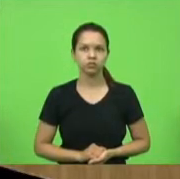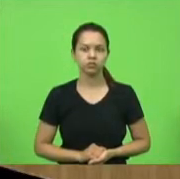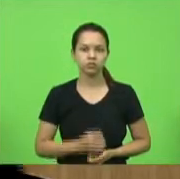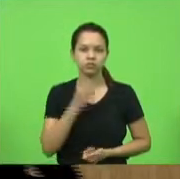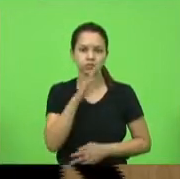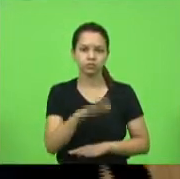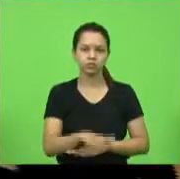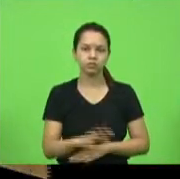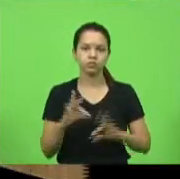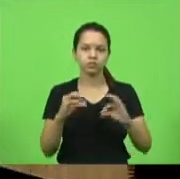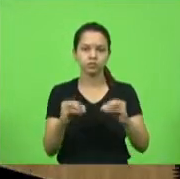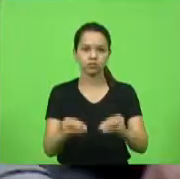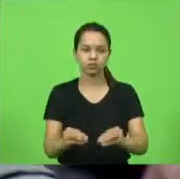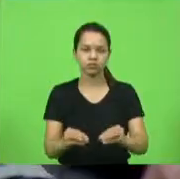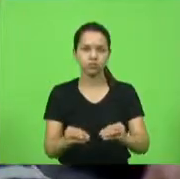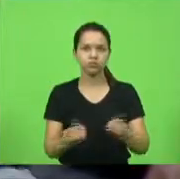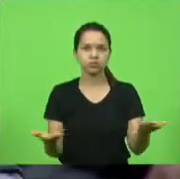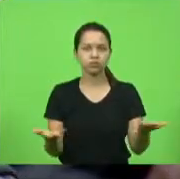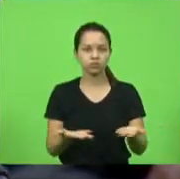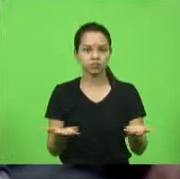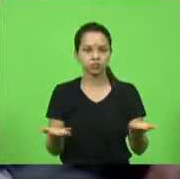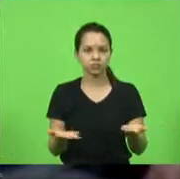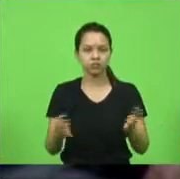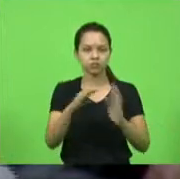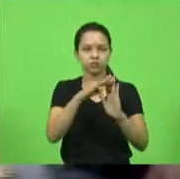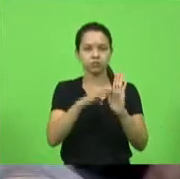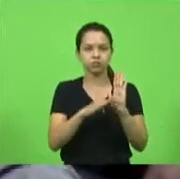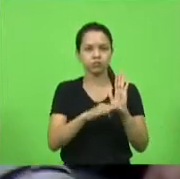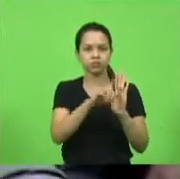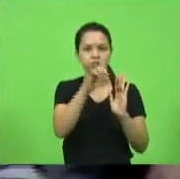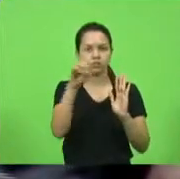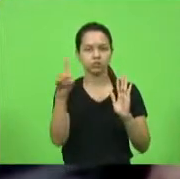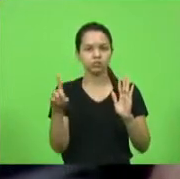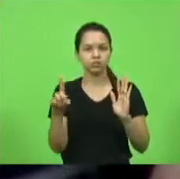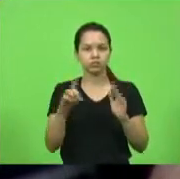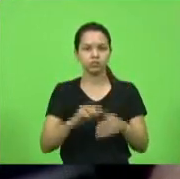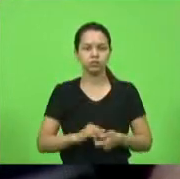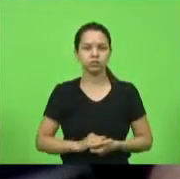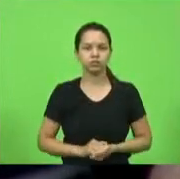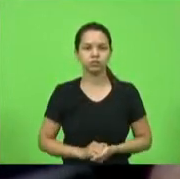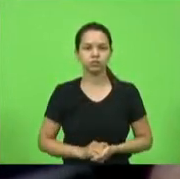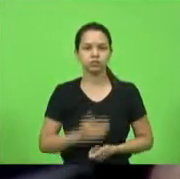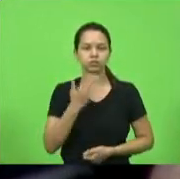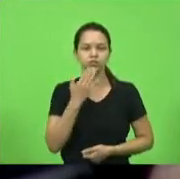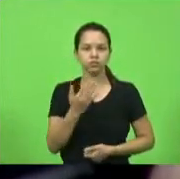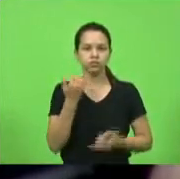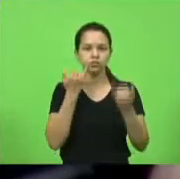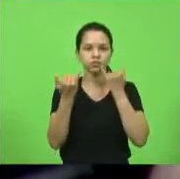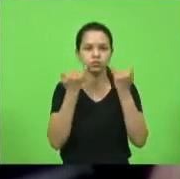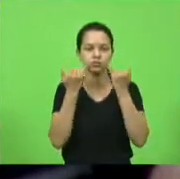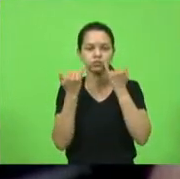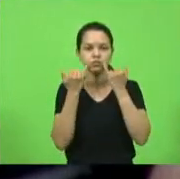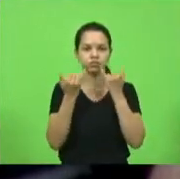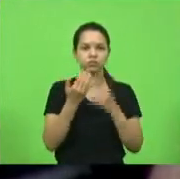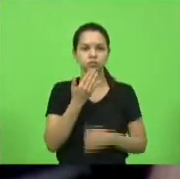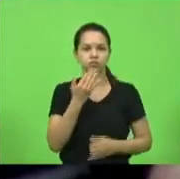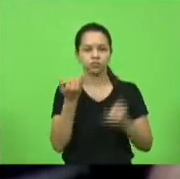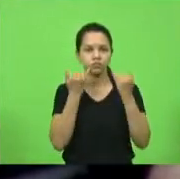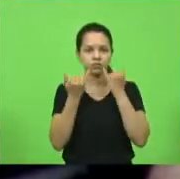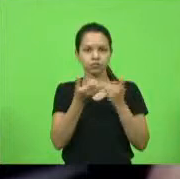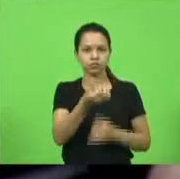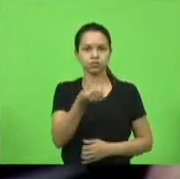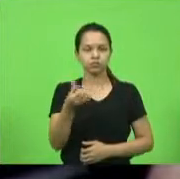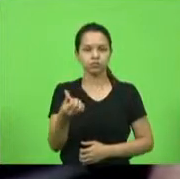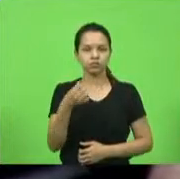Boa tarde a todos. Passamos à ordem do dia. Pedidos de informação. Pedido de informação 66,